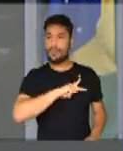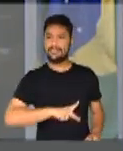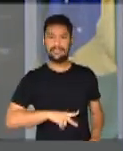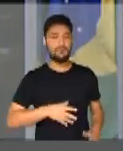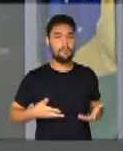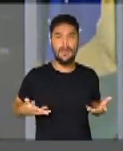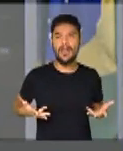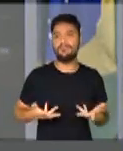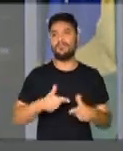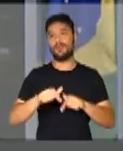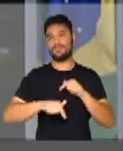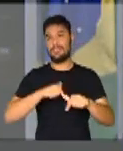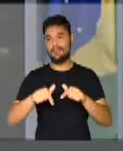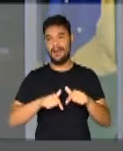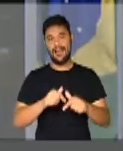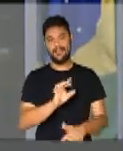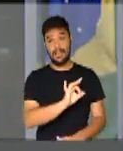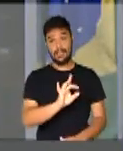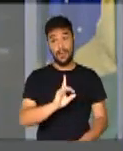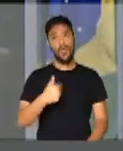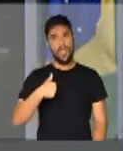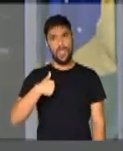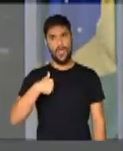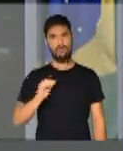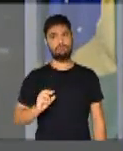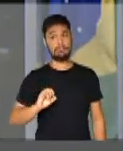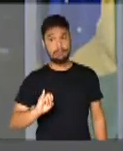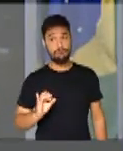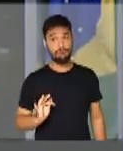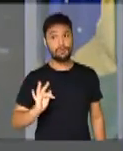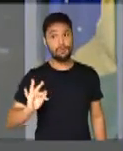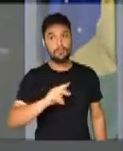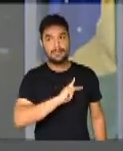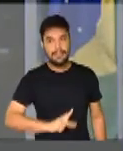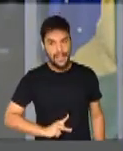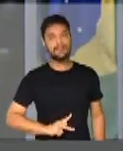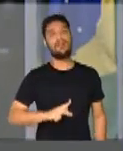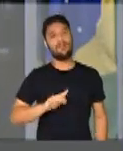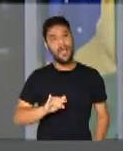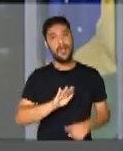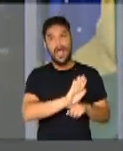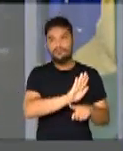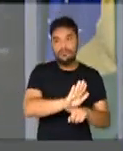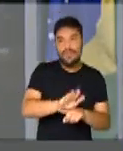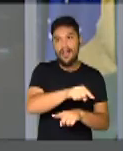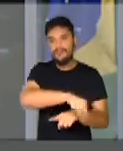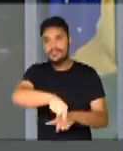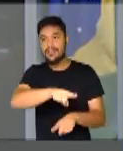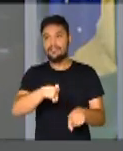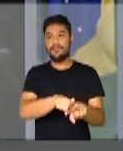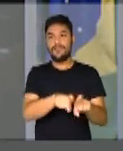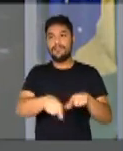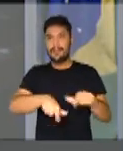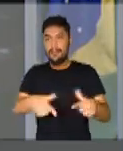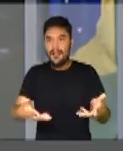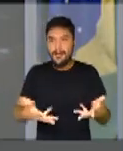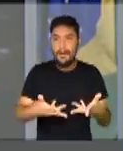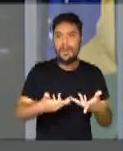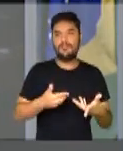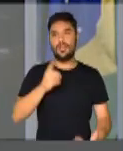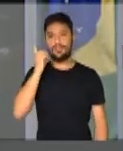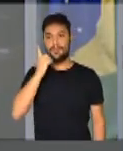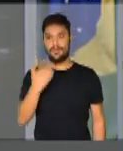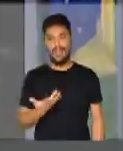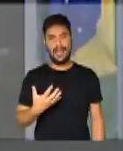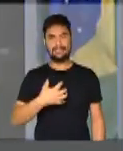todo o meu apoio para que vocês possam, de forma legítima, poderem brilhar nesse parlamento e poderem